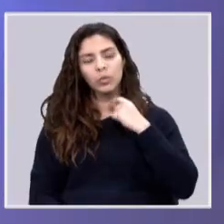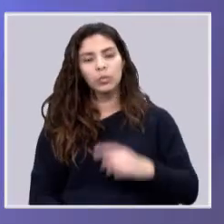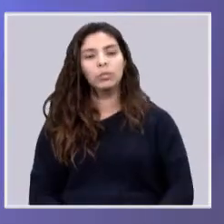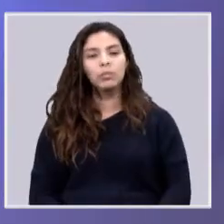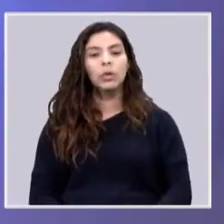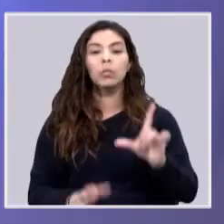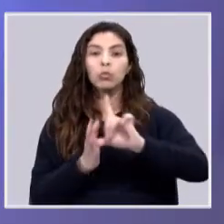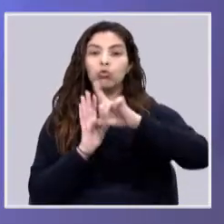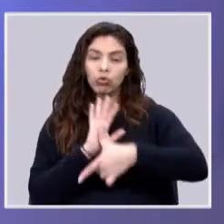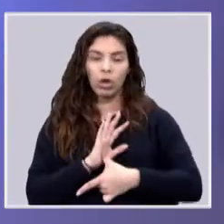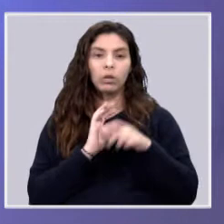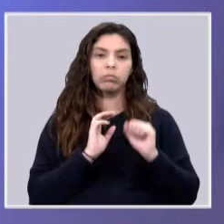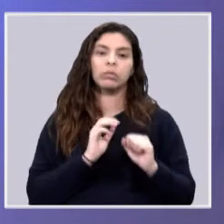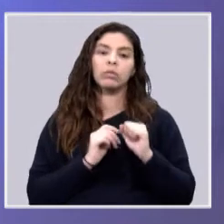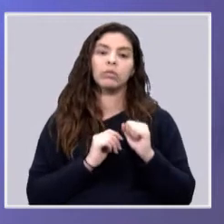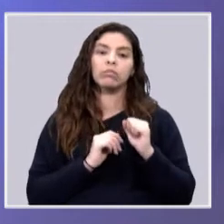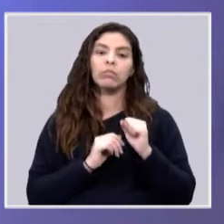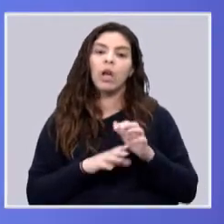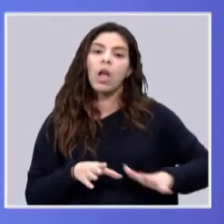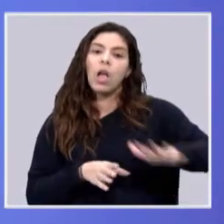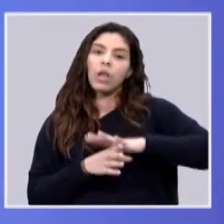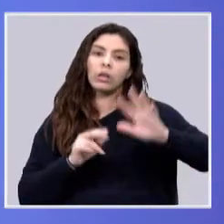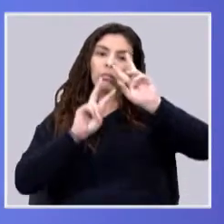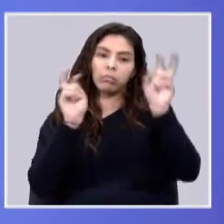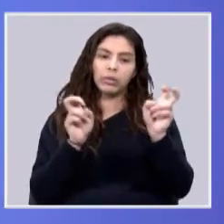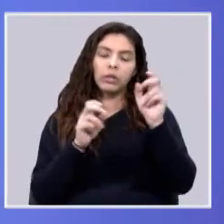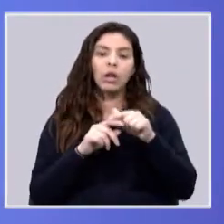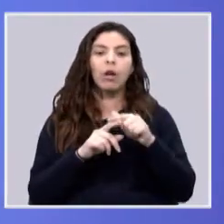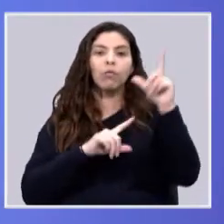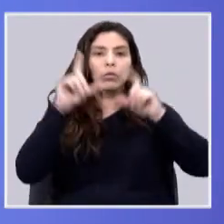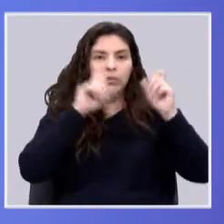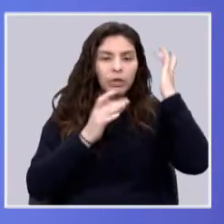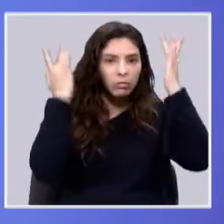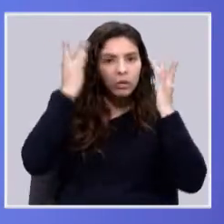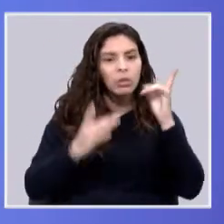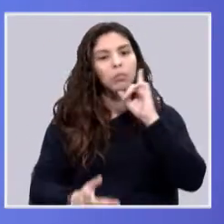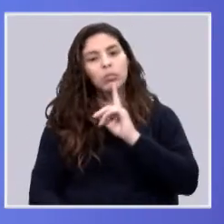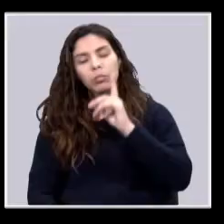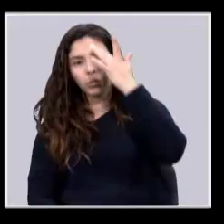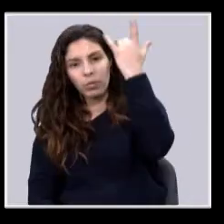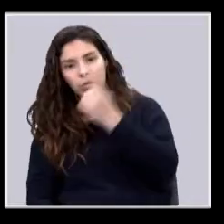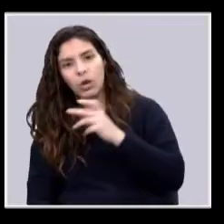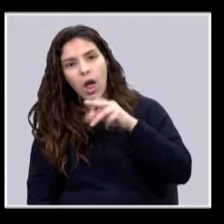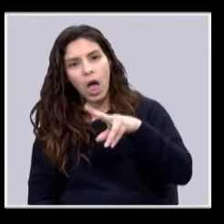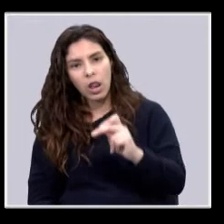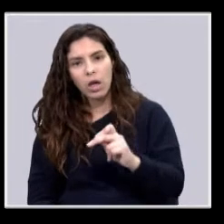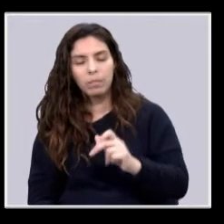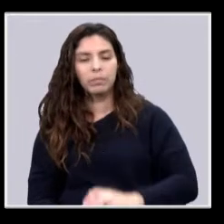Este projeto foi feito no contexto da disciplina de fotografia teórica, com a professora Ana Janeiro.